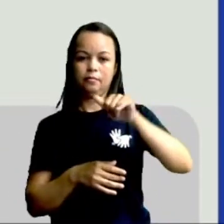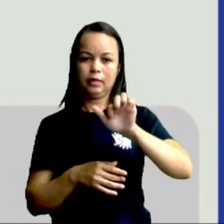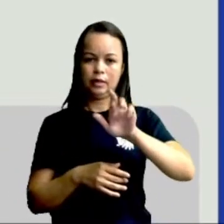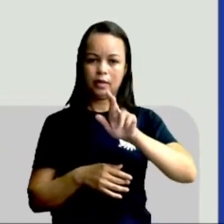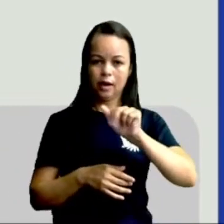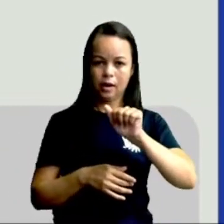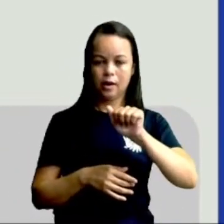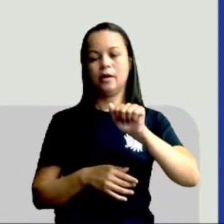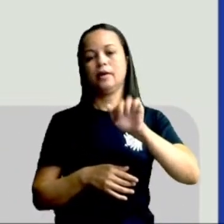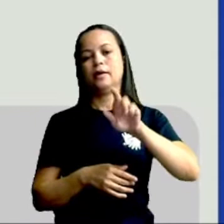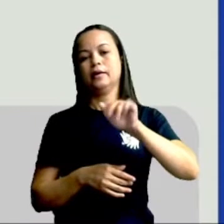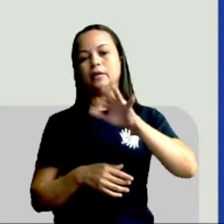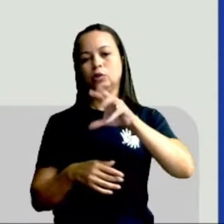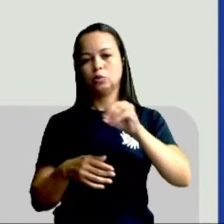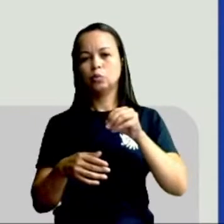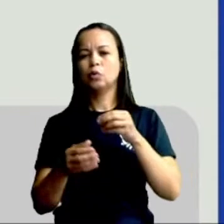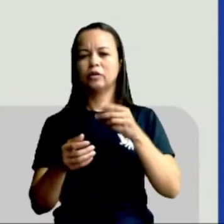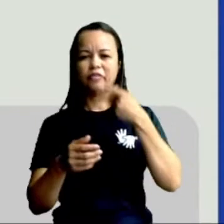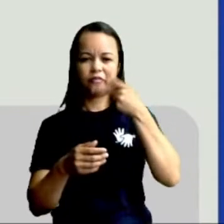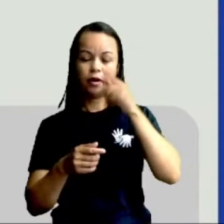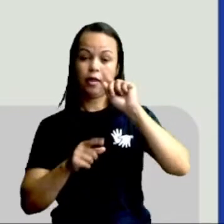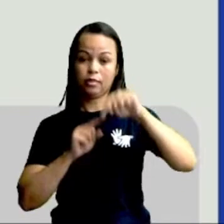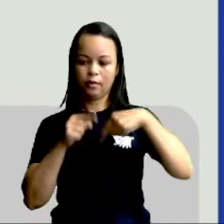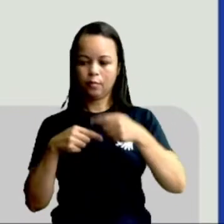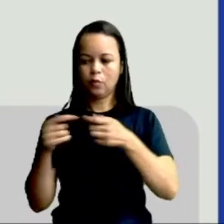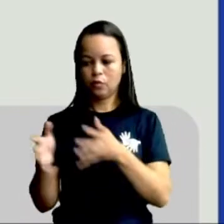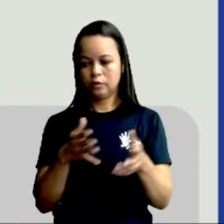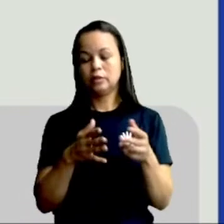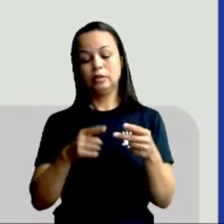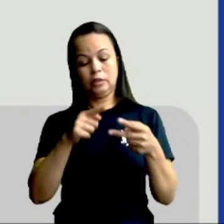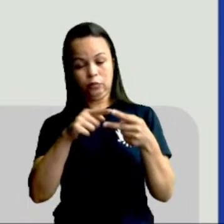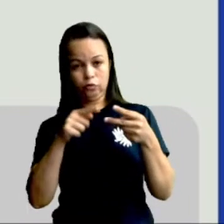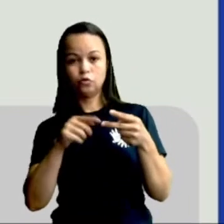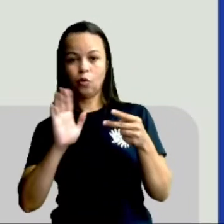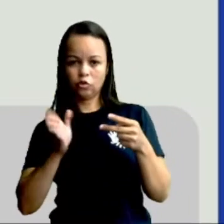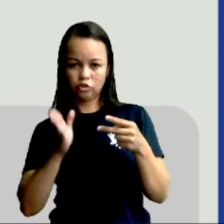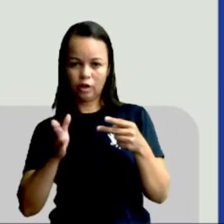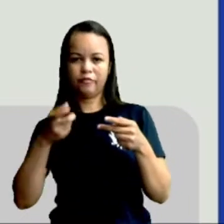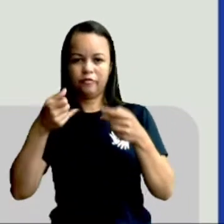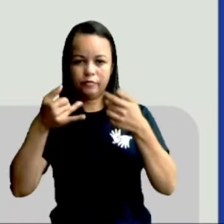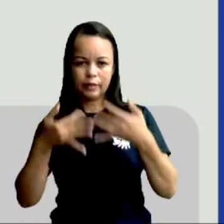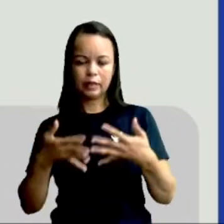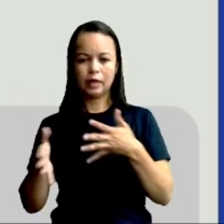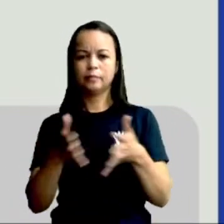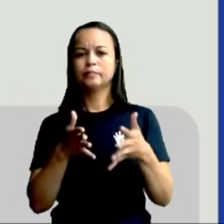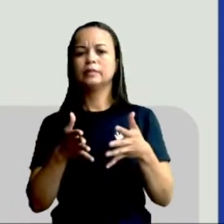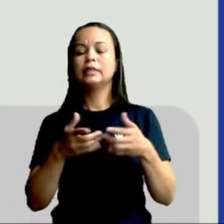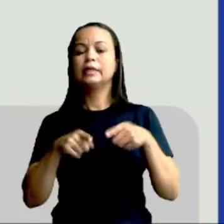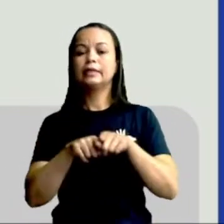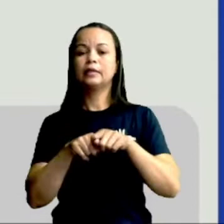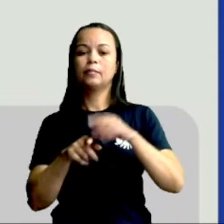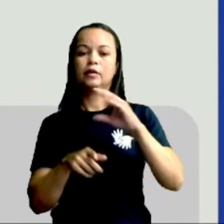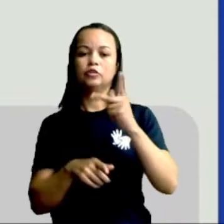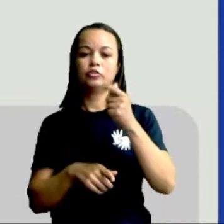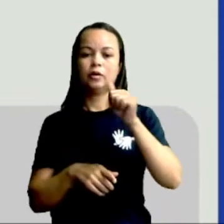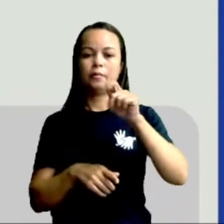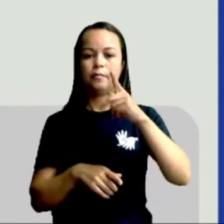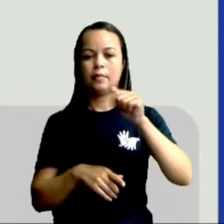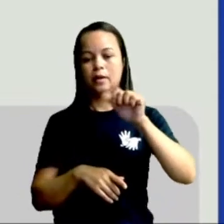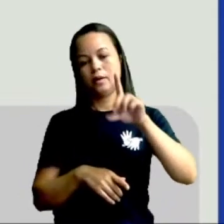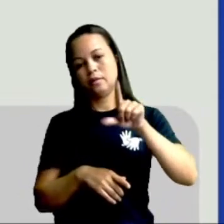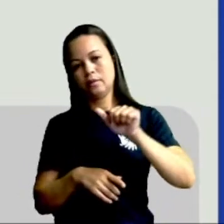Nordeste ficam localizados já citados Planalto da Borborema e Planaltos e Chapadas, Bacia